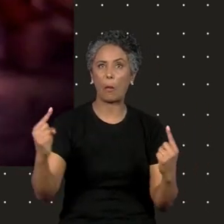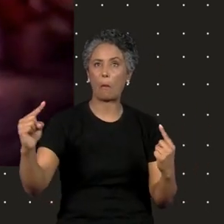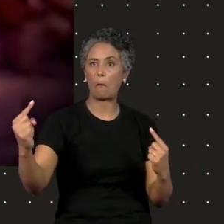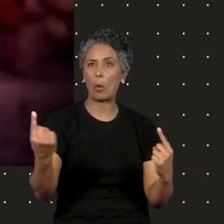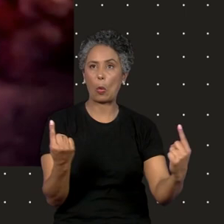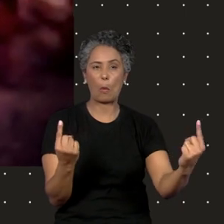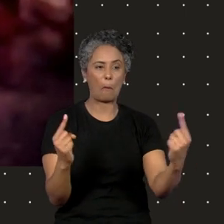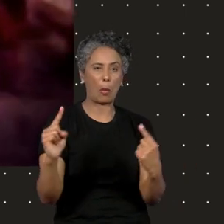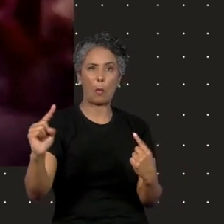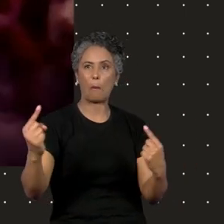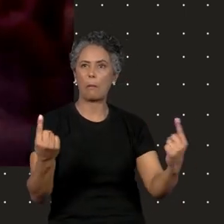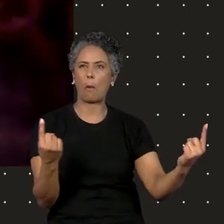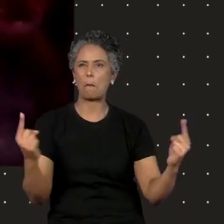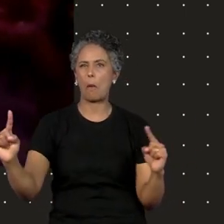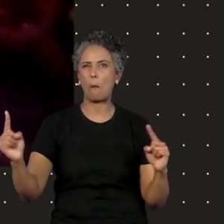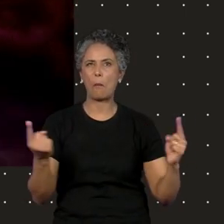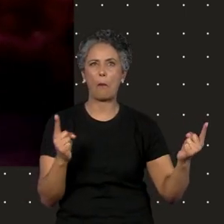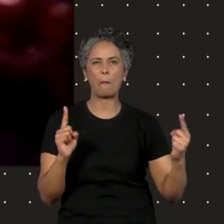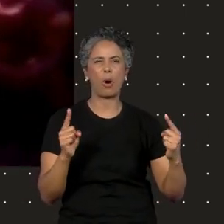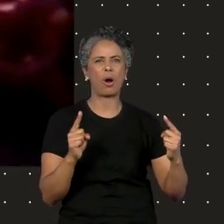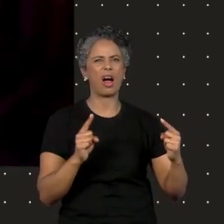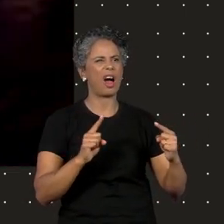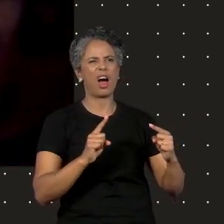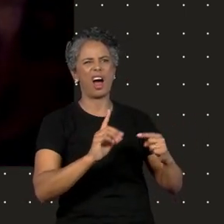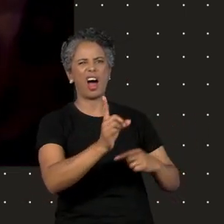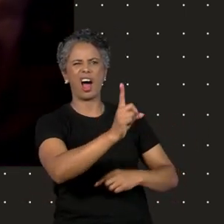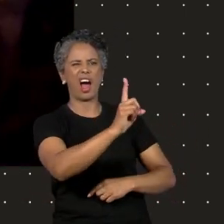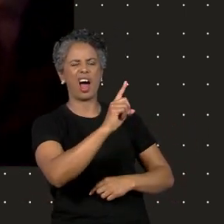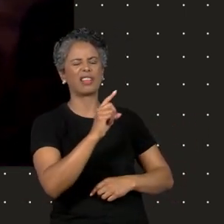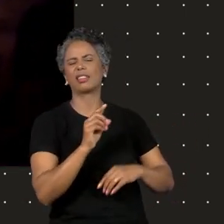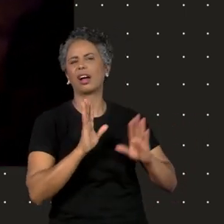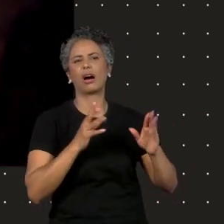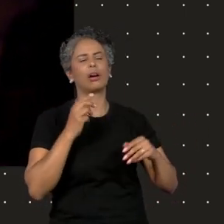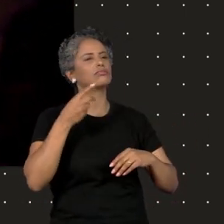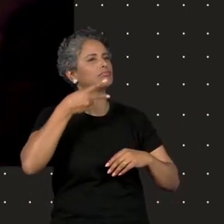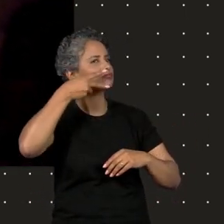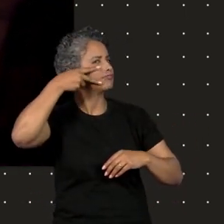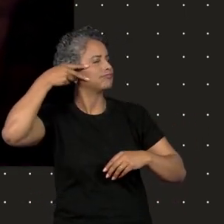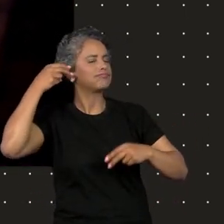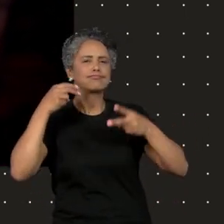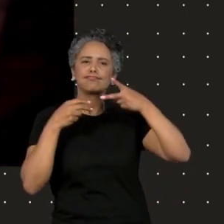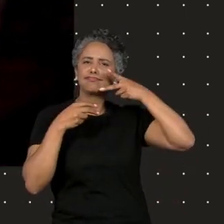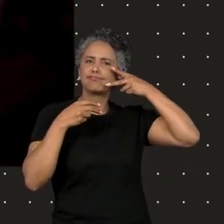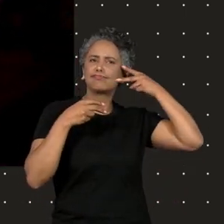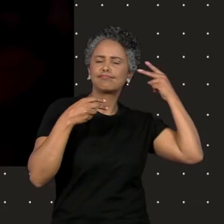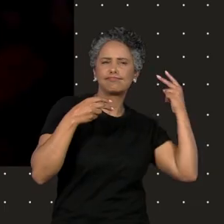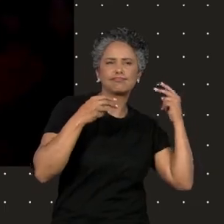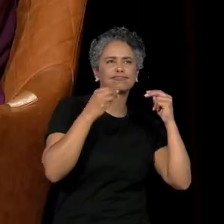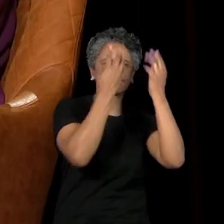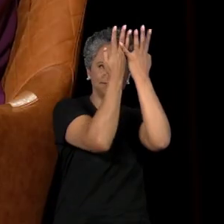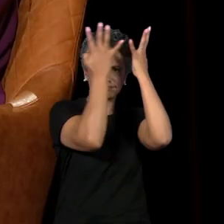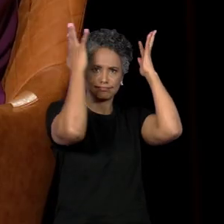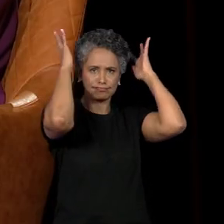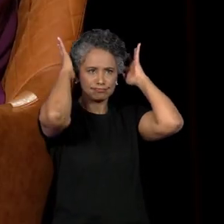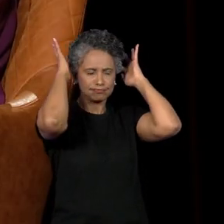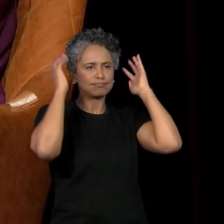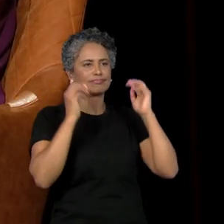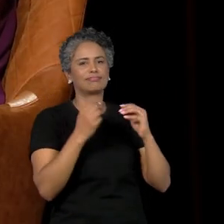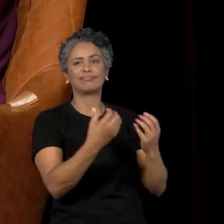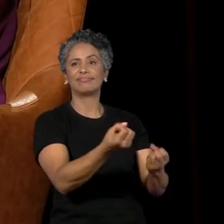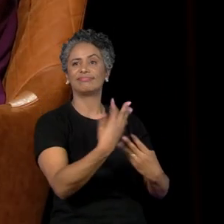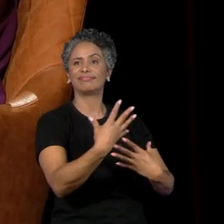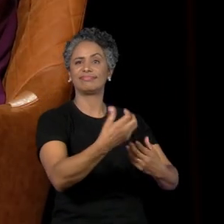maquiagem, de colorido, de risco, de disciplina. Maravilhoso. Que mudou o